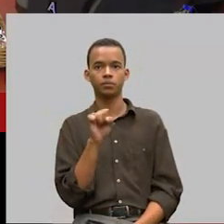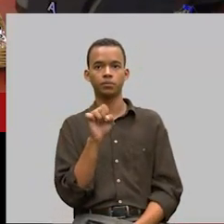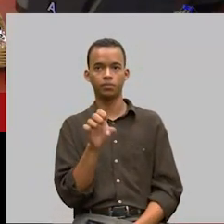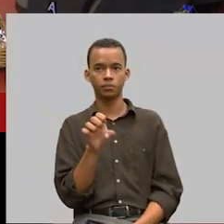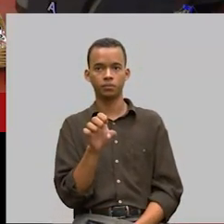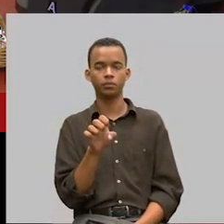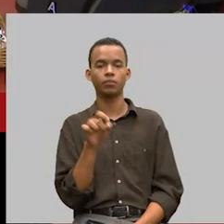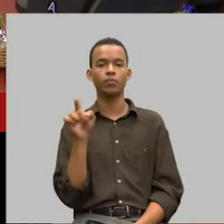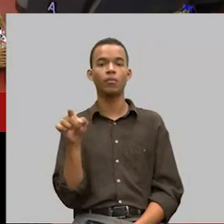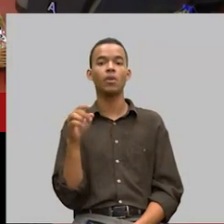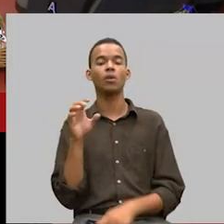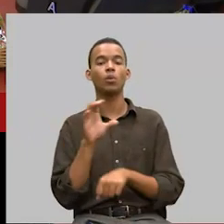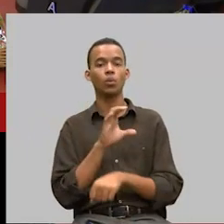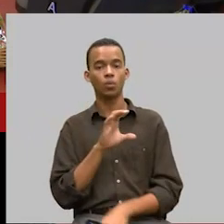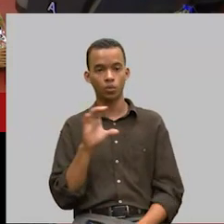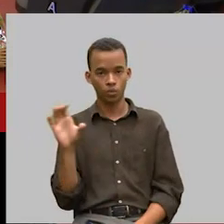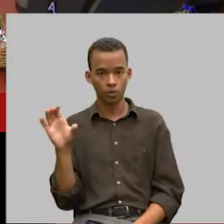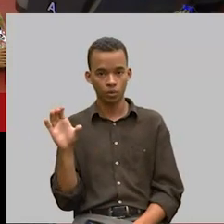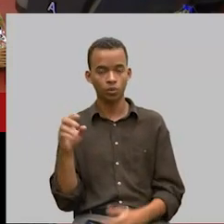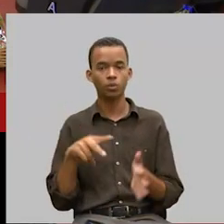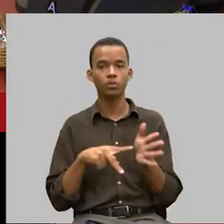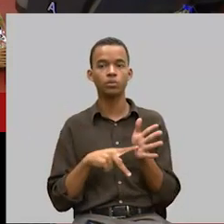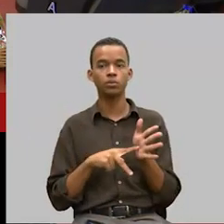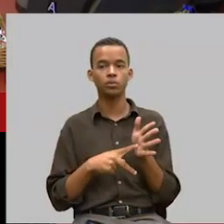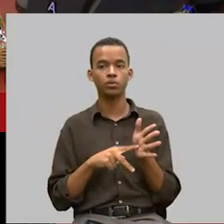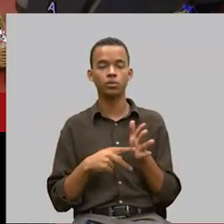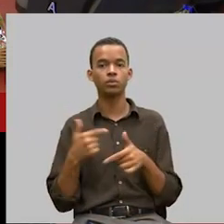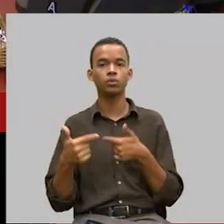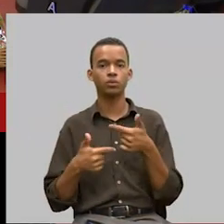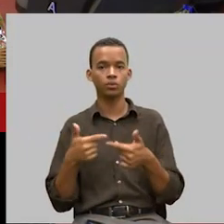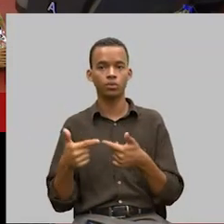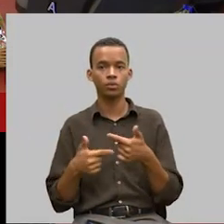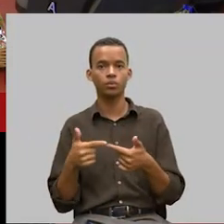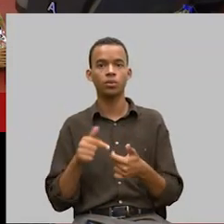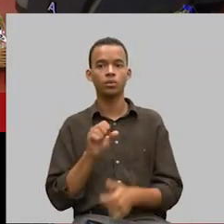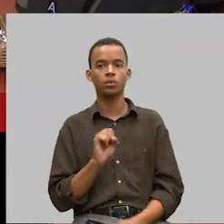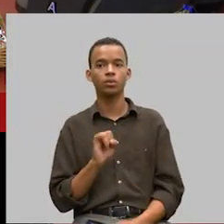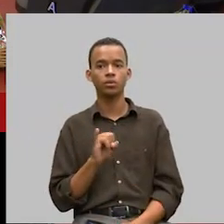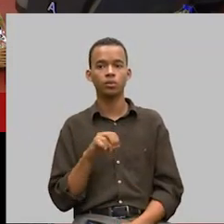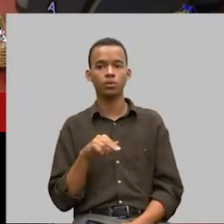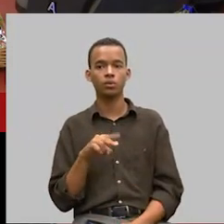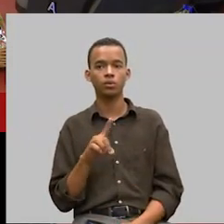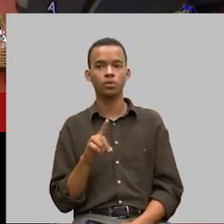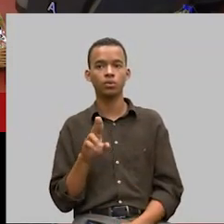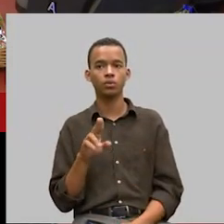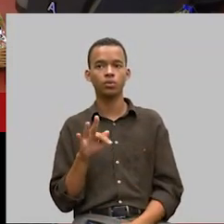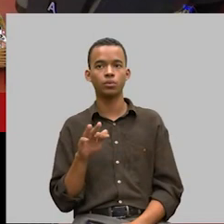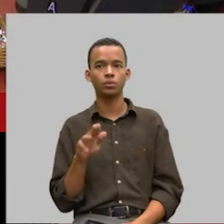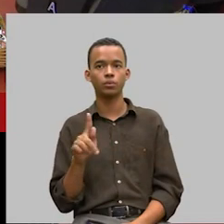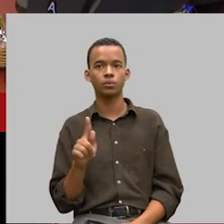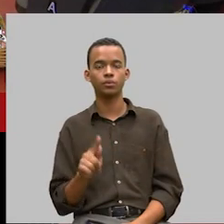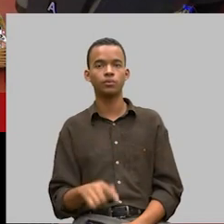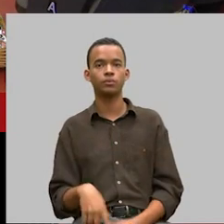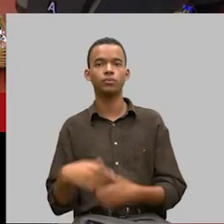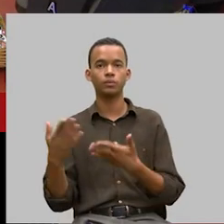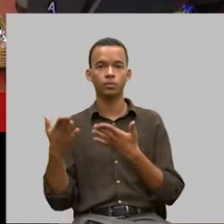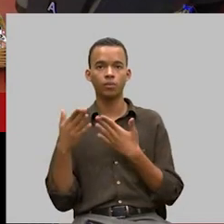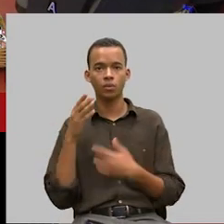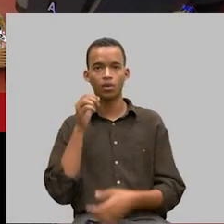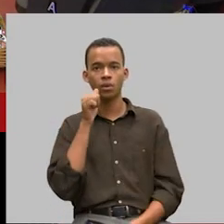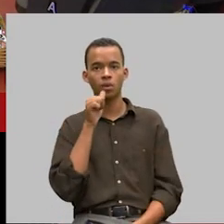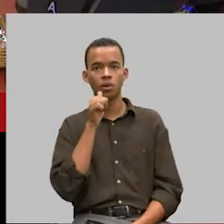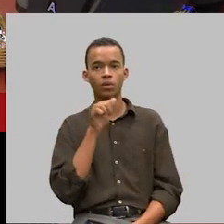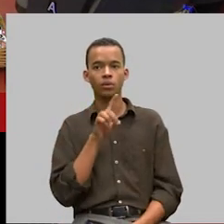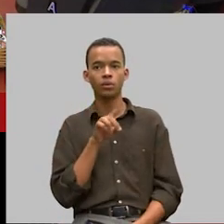Unos trabalhadores Educação de Minas Gerais C MG Denise 5